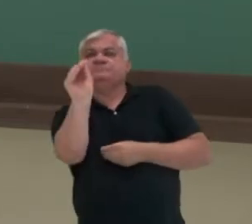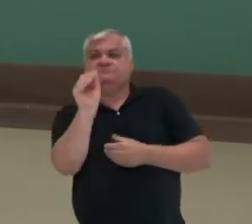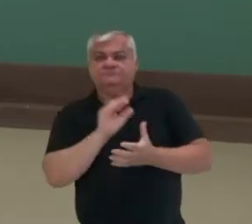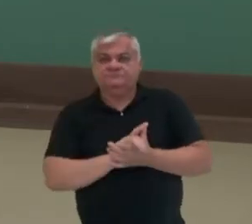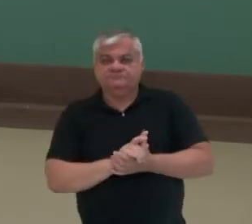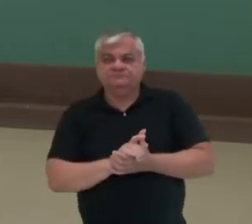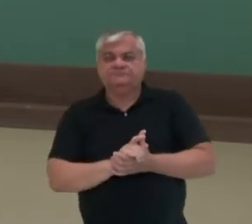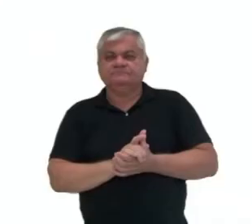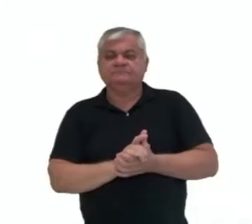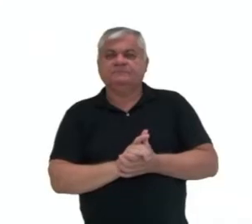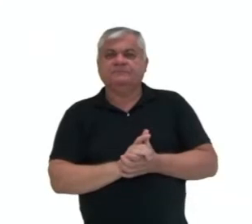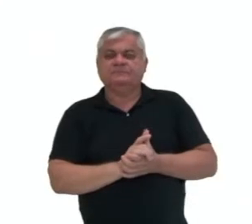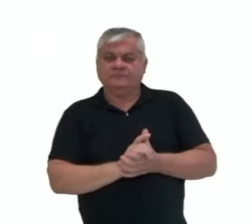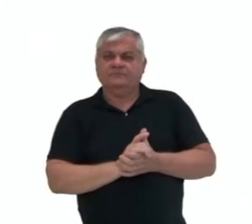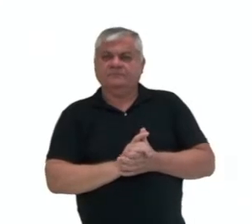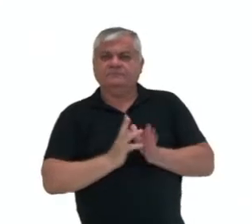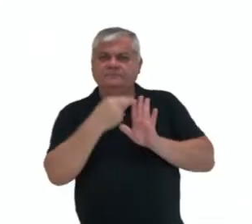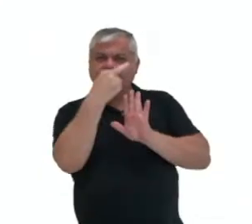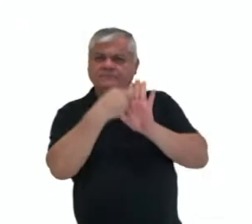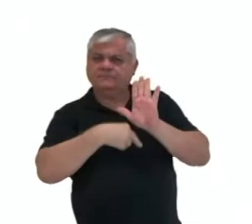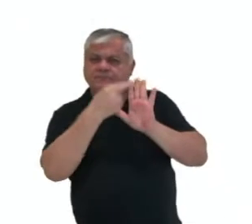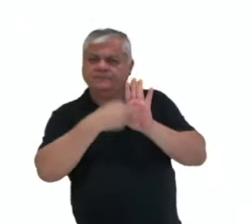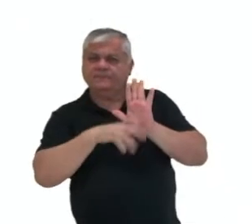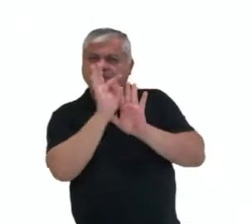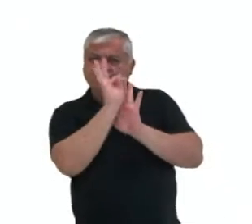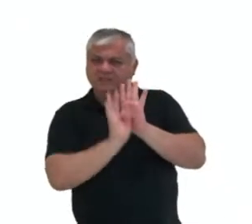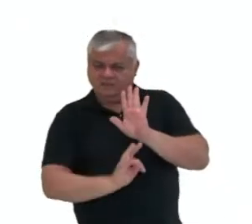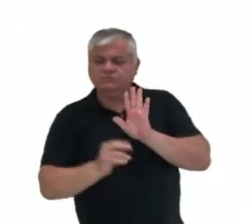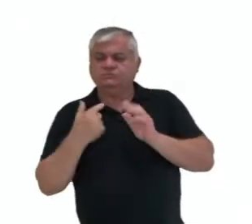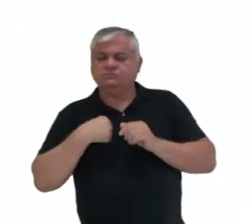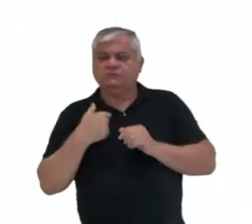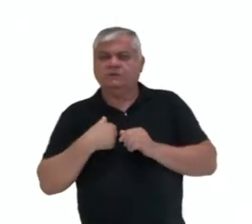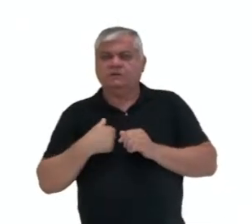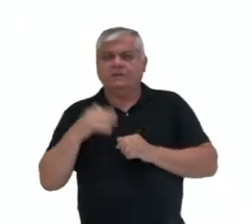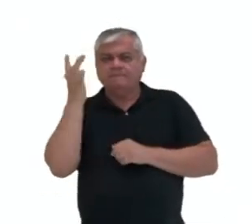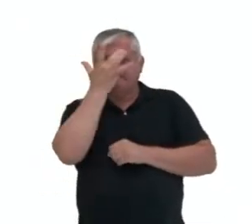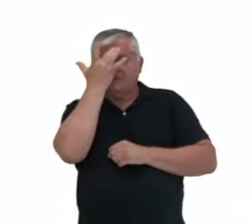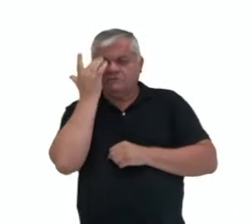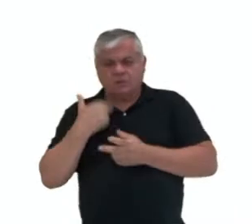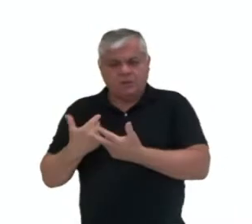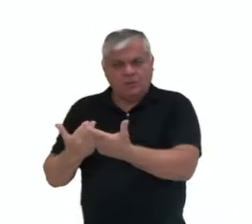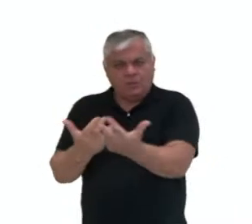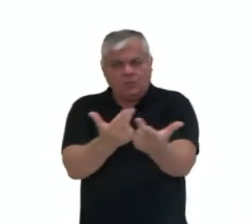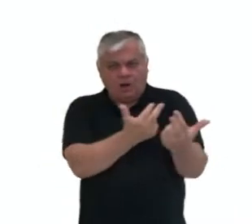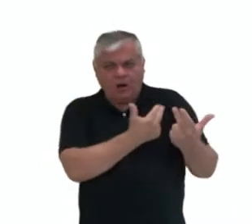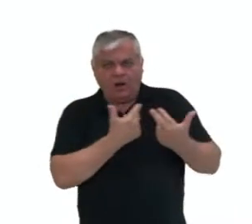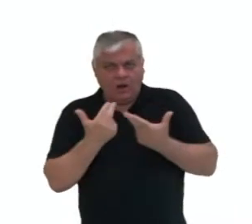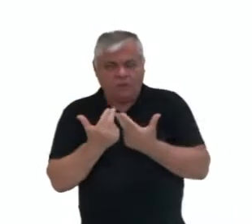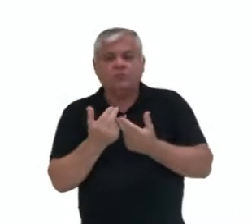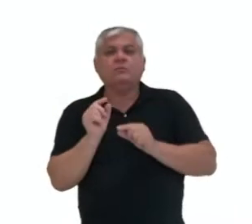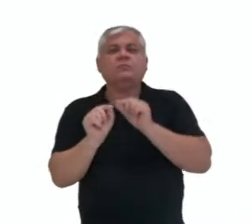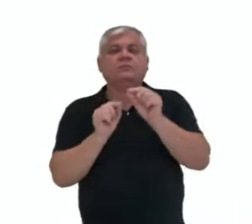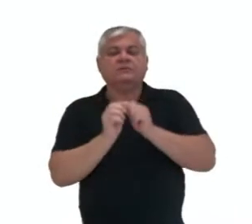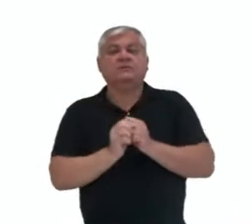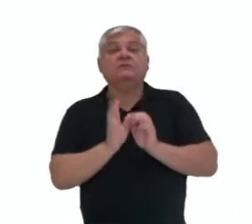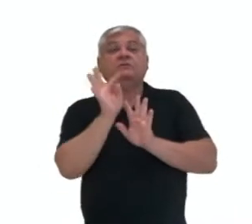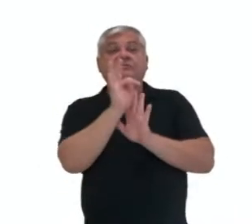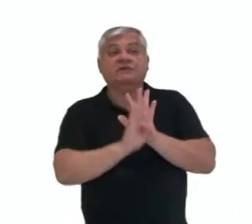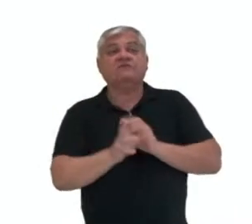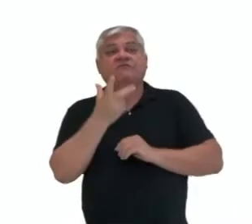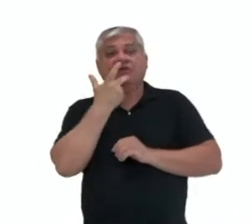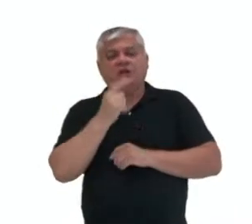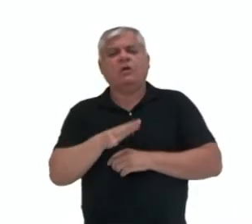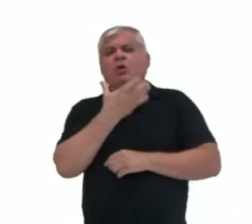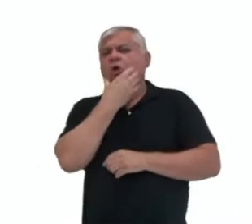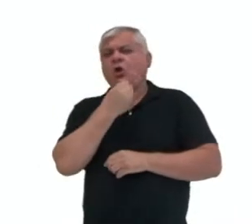A letra, uns iguais aos outros do Titãs, temos aqui um fragmento, né? Diz assim, enquanto texto motivador. Os